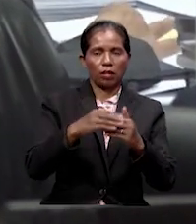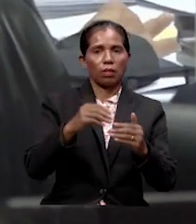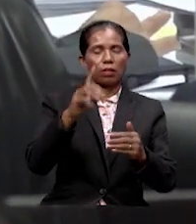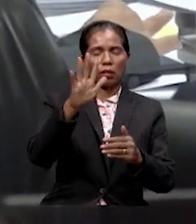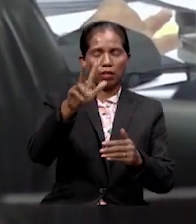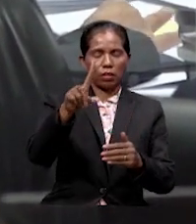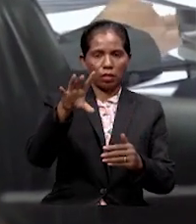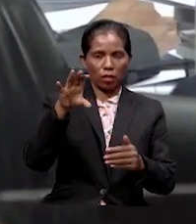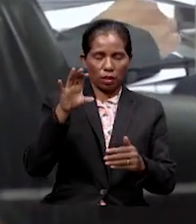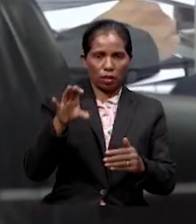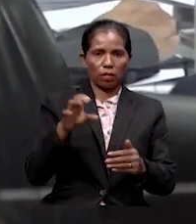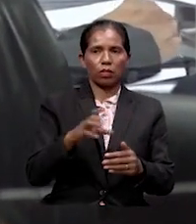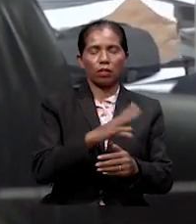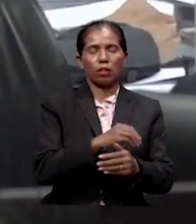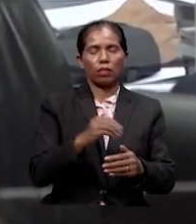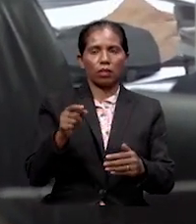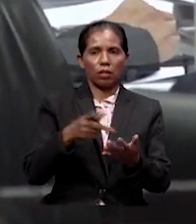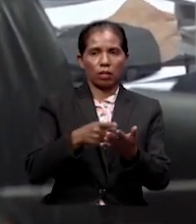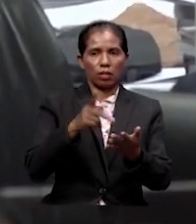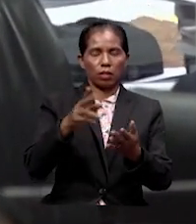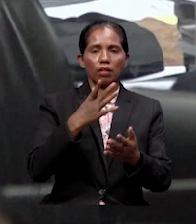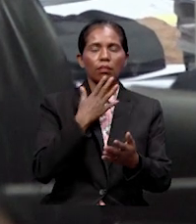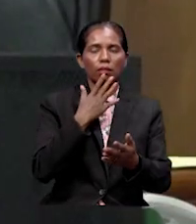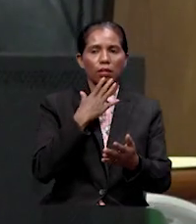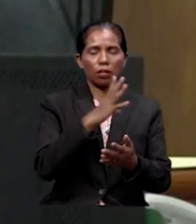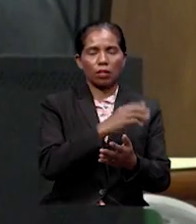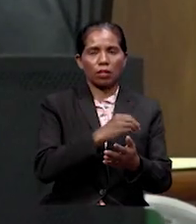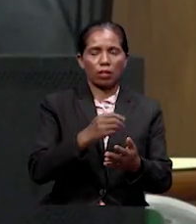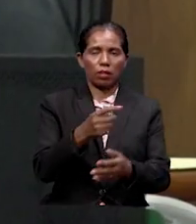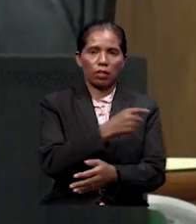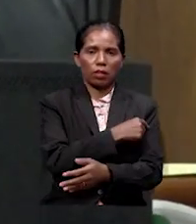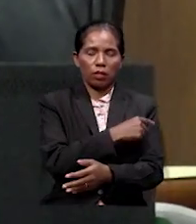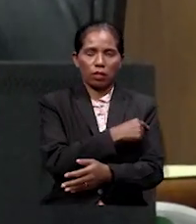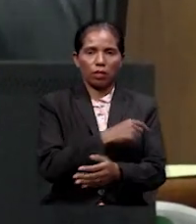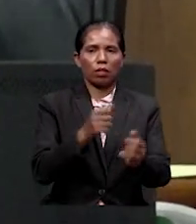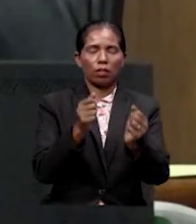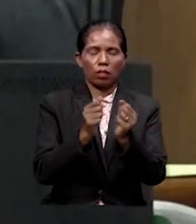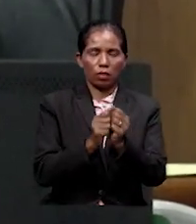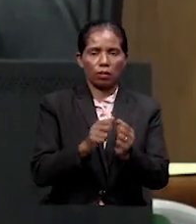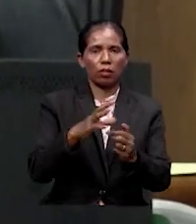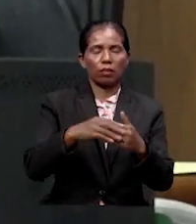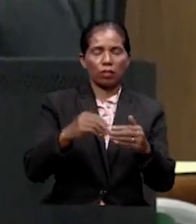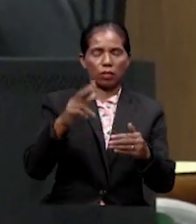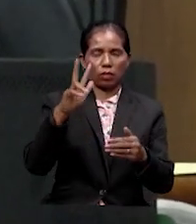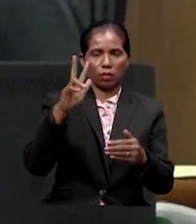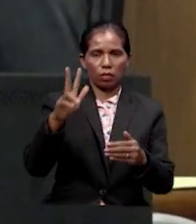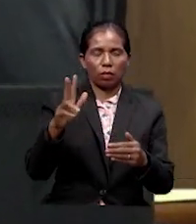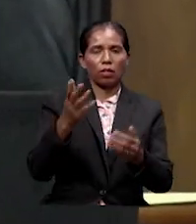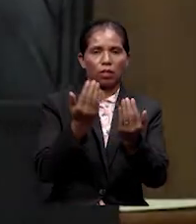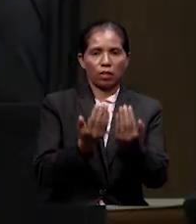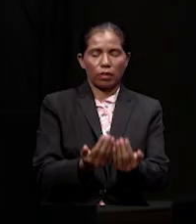ida cada quilograma, imposto ba masimida no bebidas açucaradas, ho dólar tolo cada litro.